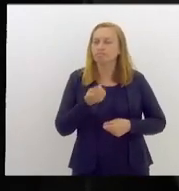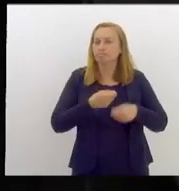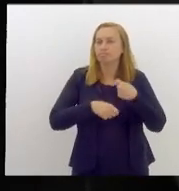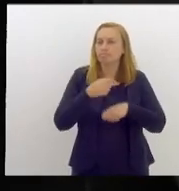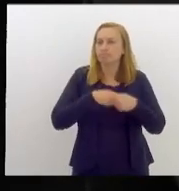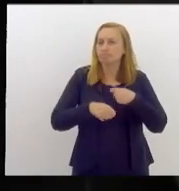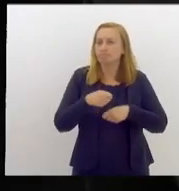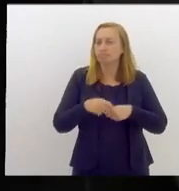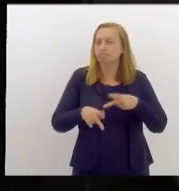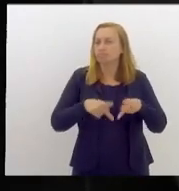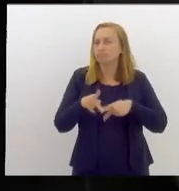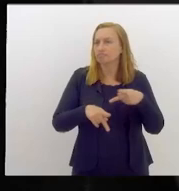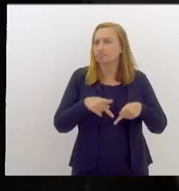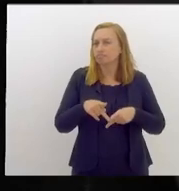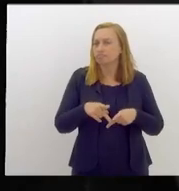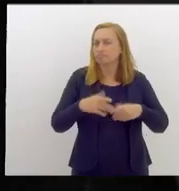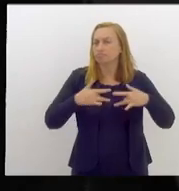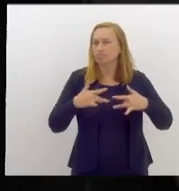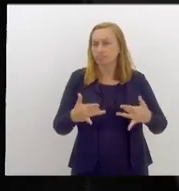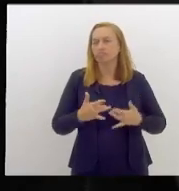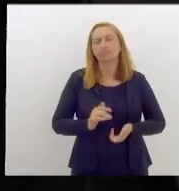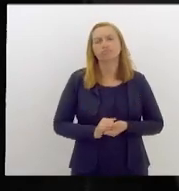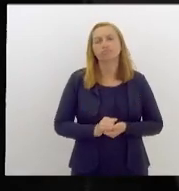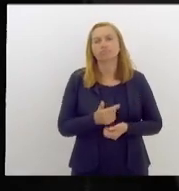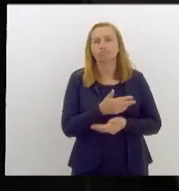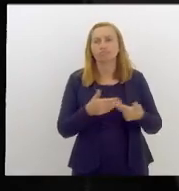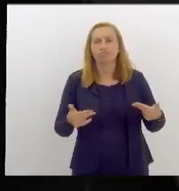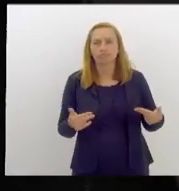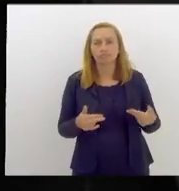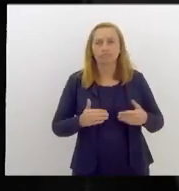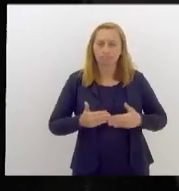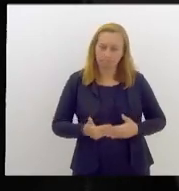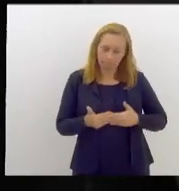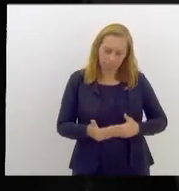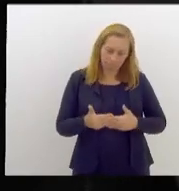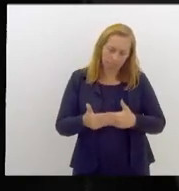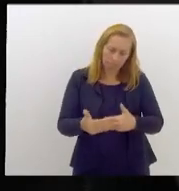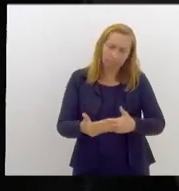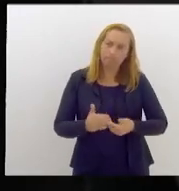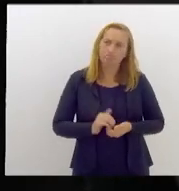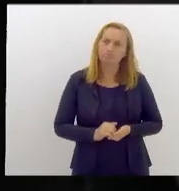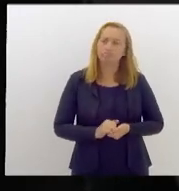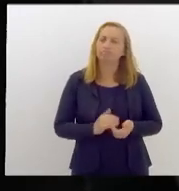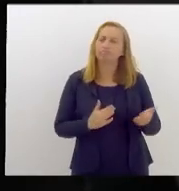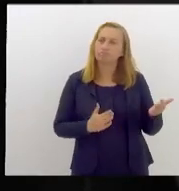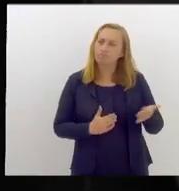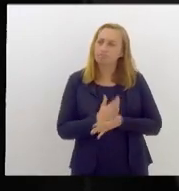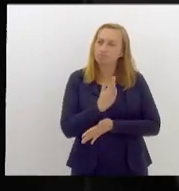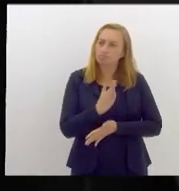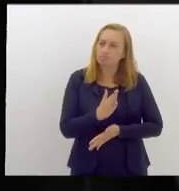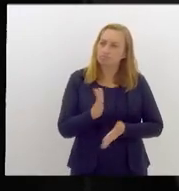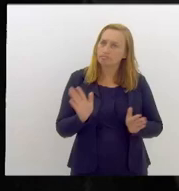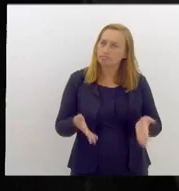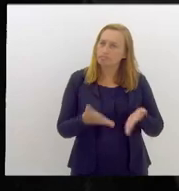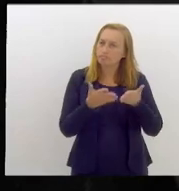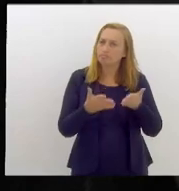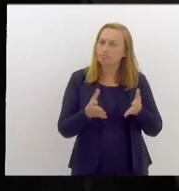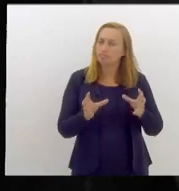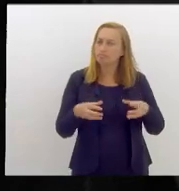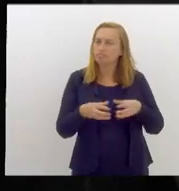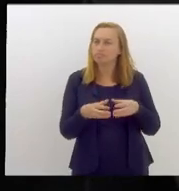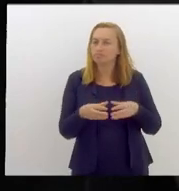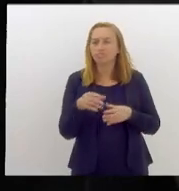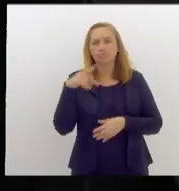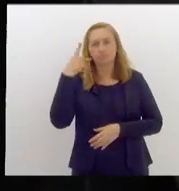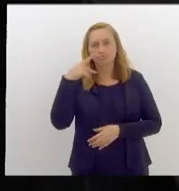Popular a economia Popular solidária foram vários Passos dados Inclusive a aprovação por iniciativa de um coletivo de